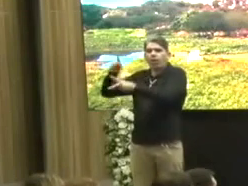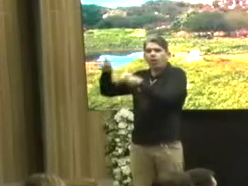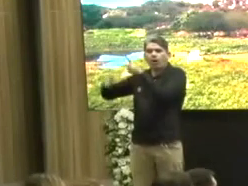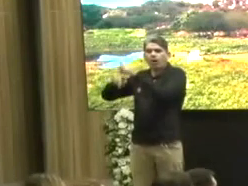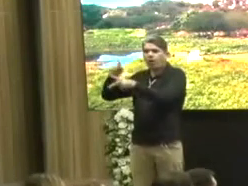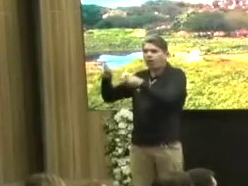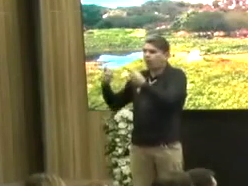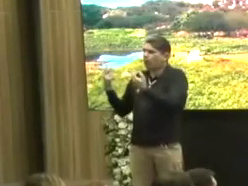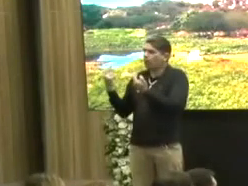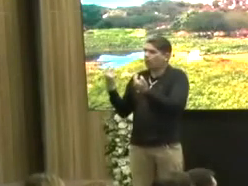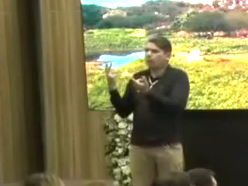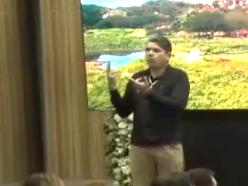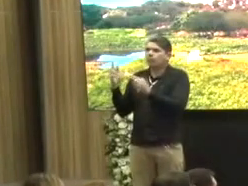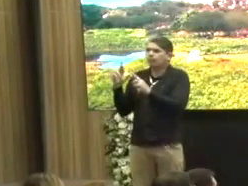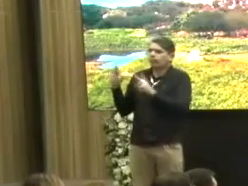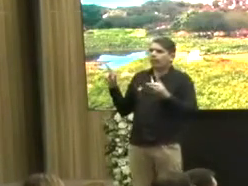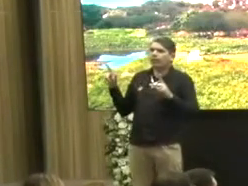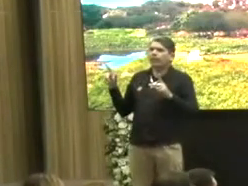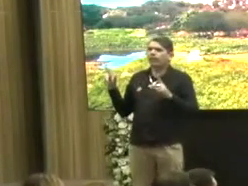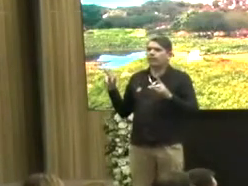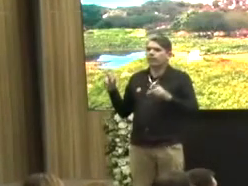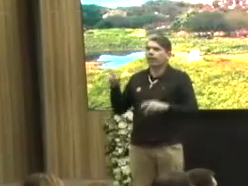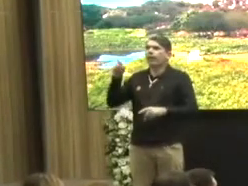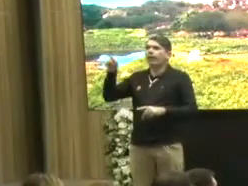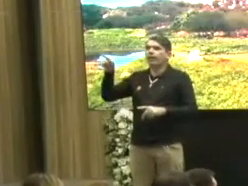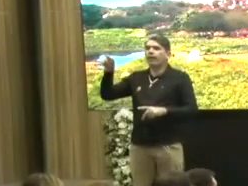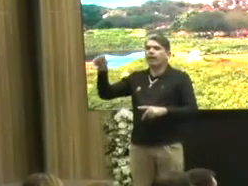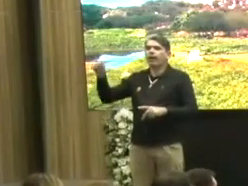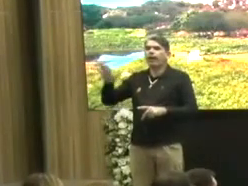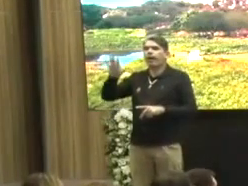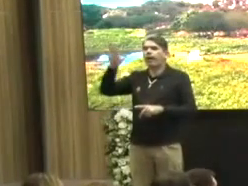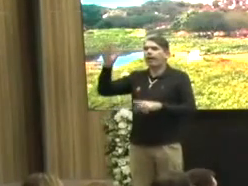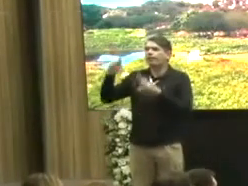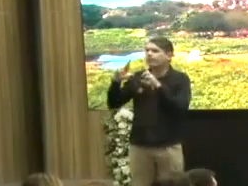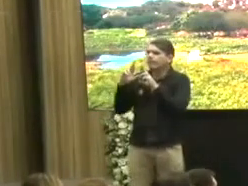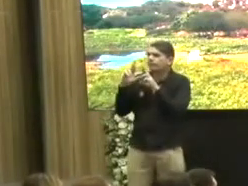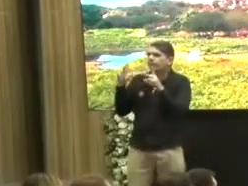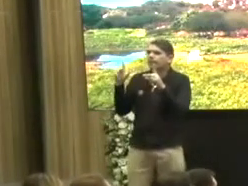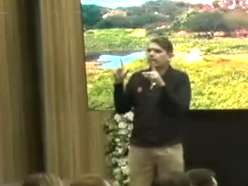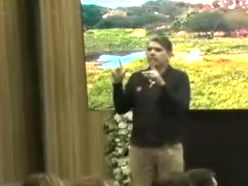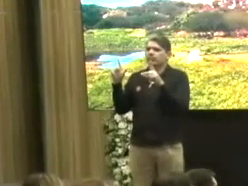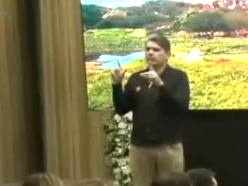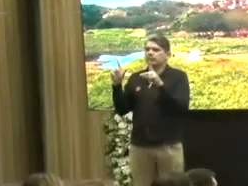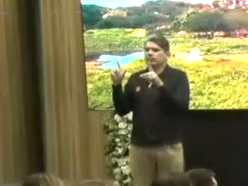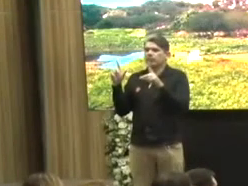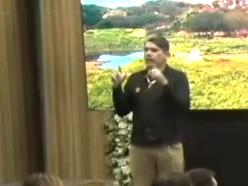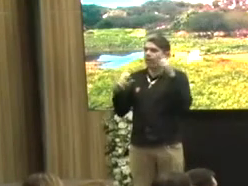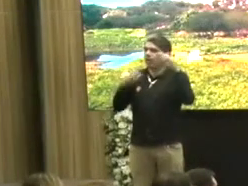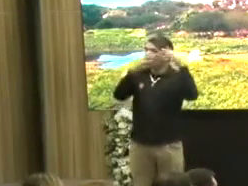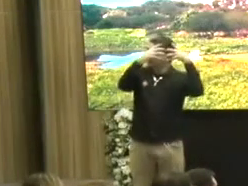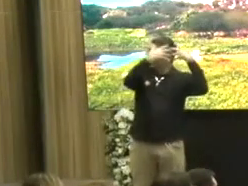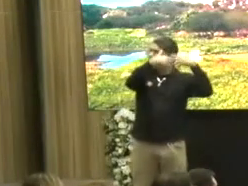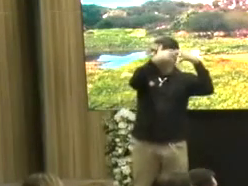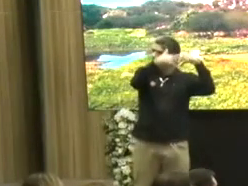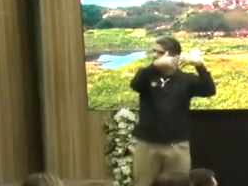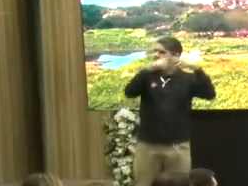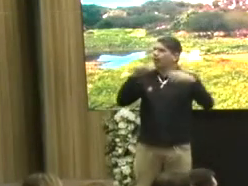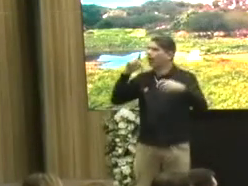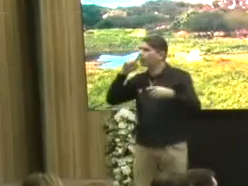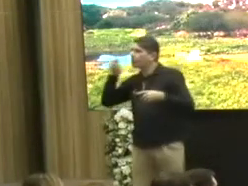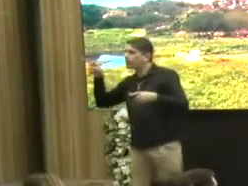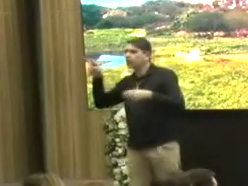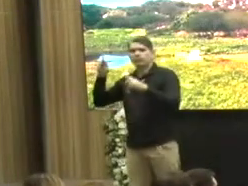gente imagina olhando daqui. Eles são tudo contrário, em muitos aspectos. E aí, o que a gente vai ter de